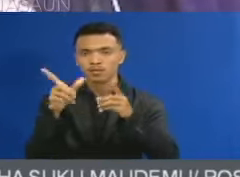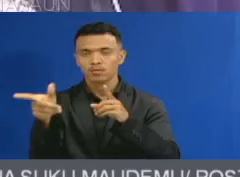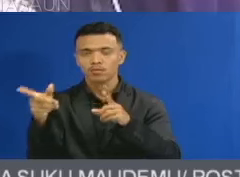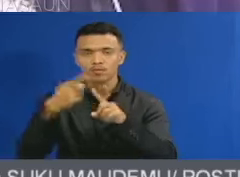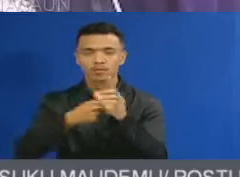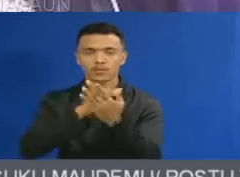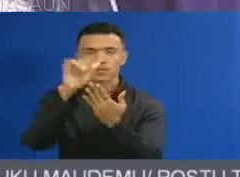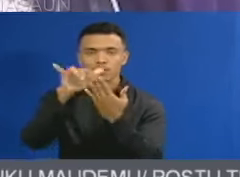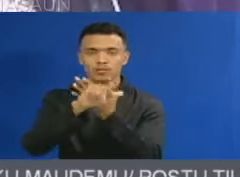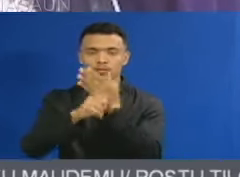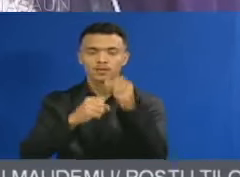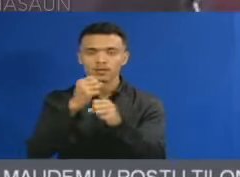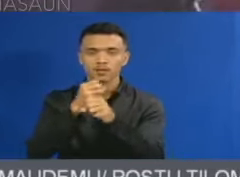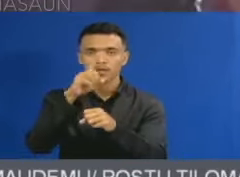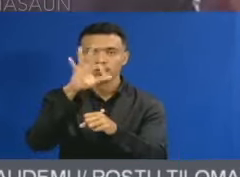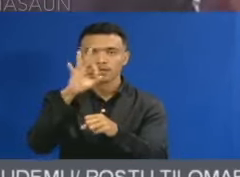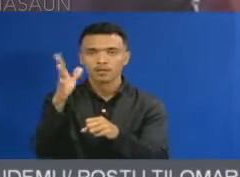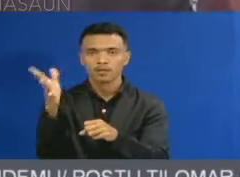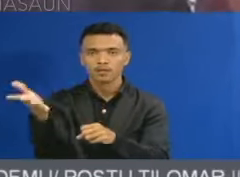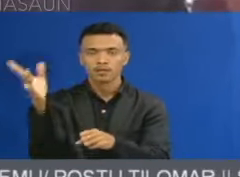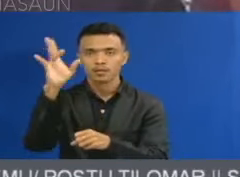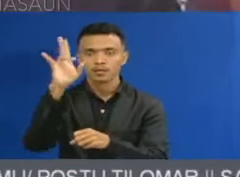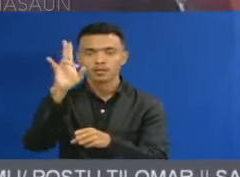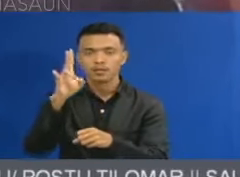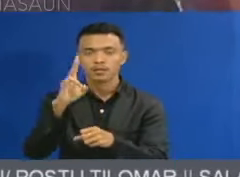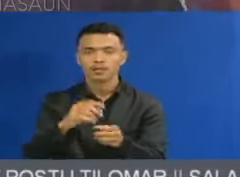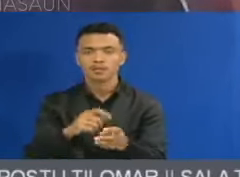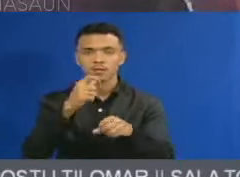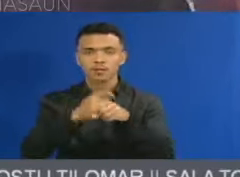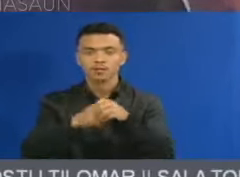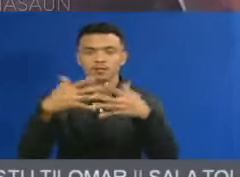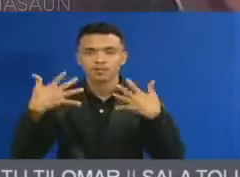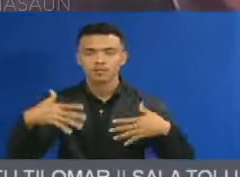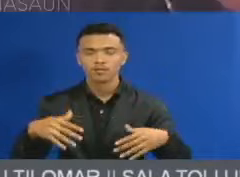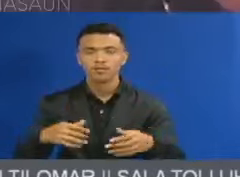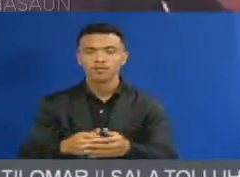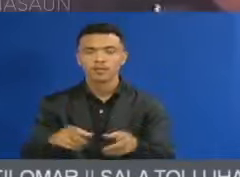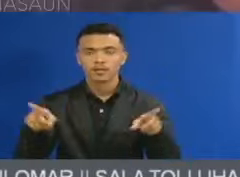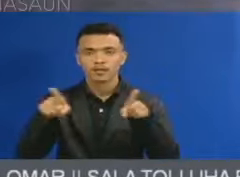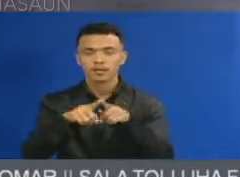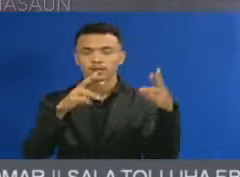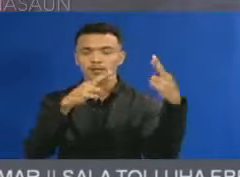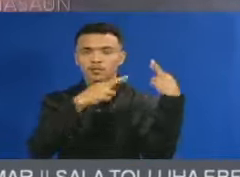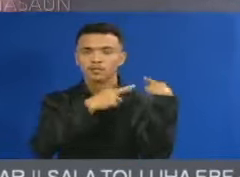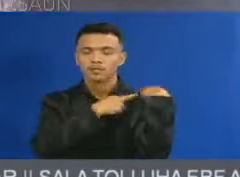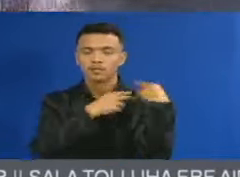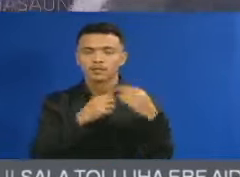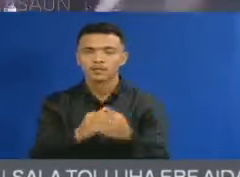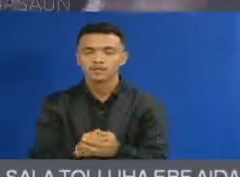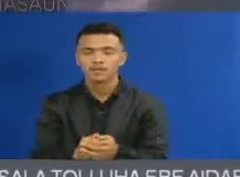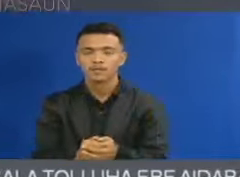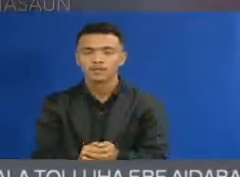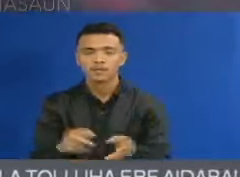tina rihun ida atusia limanolu resinhitu. Iha tempo resistencia matebian nunda responsável no rep,